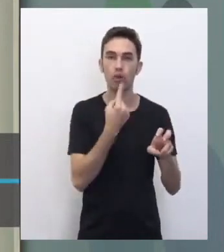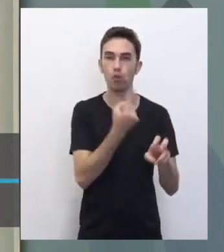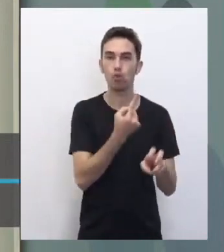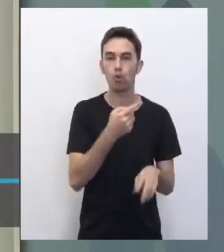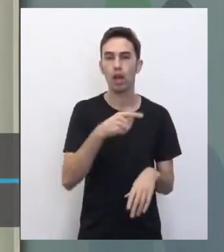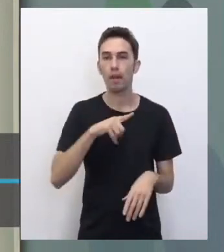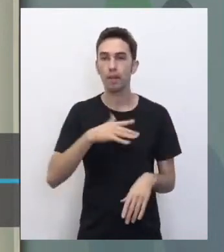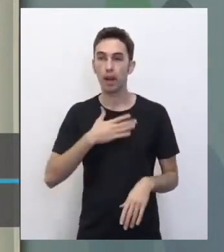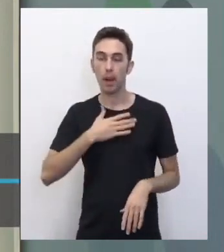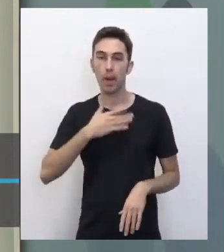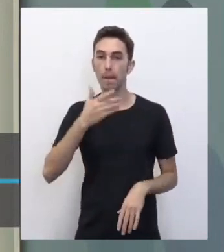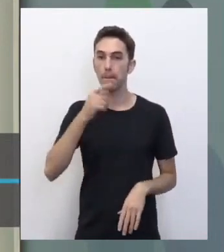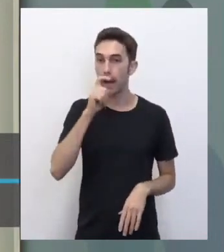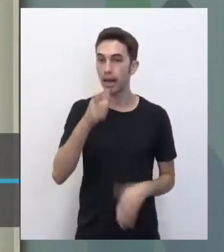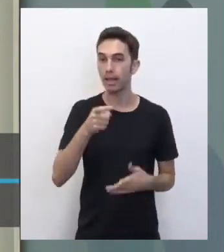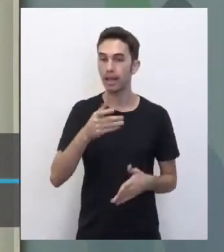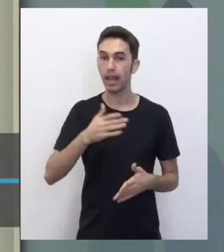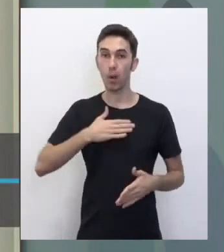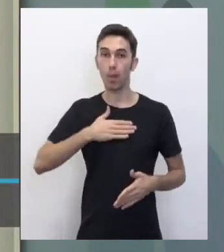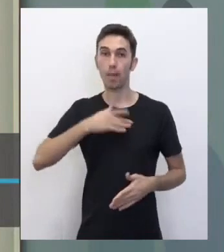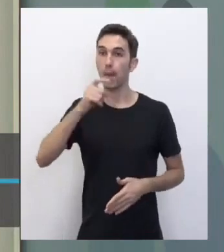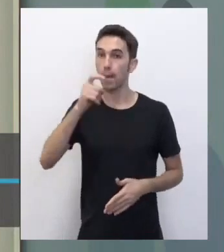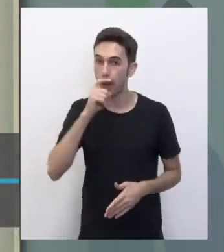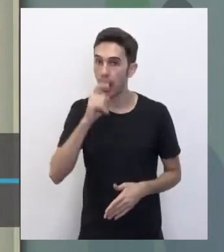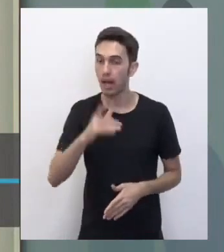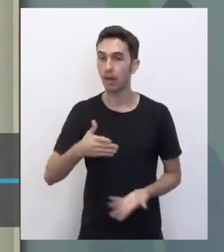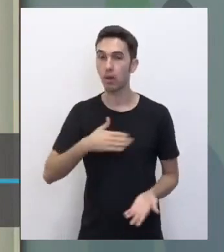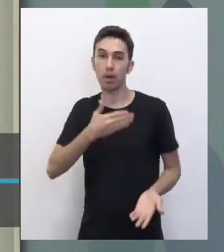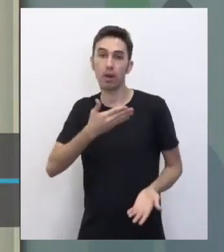é o meu amigo?